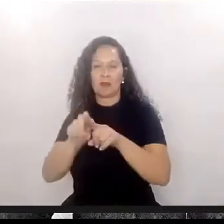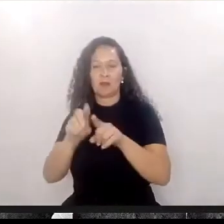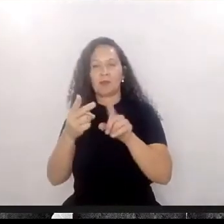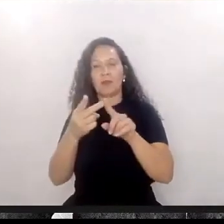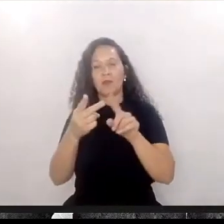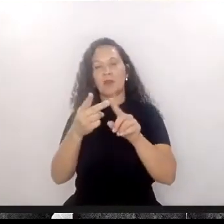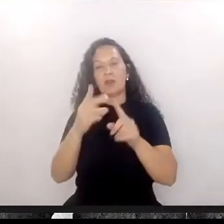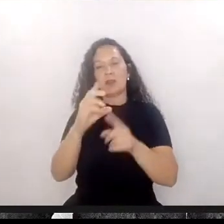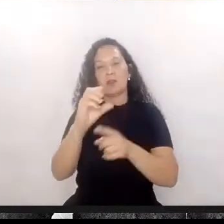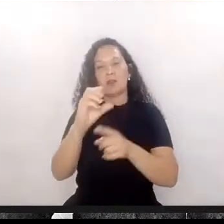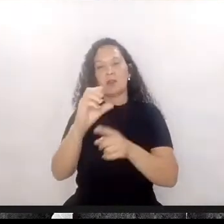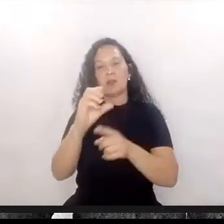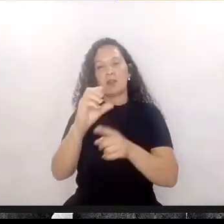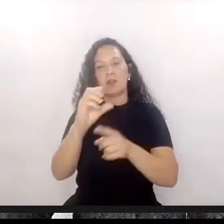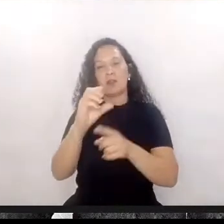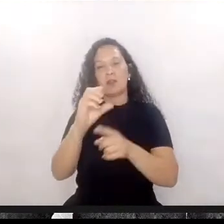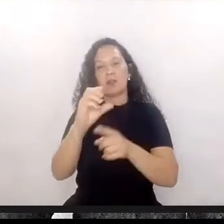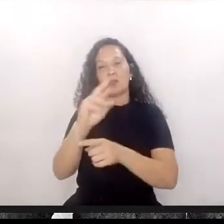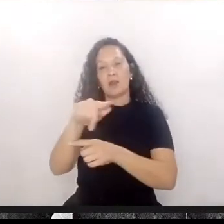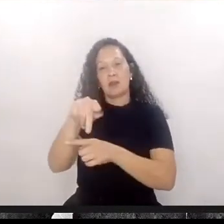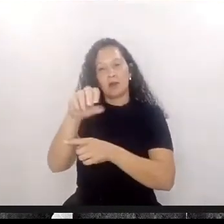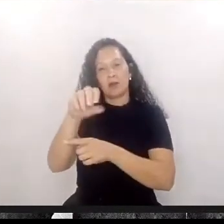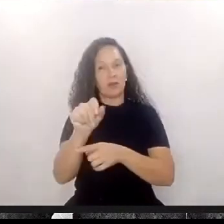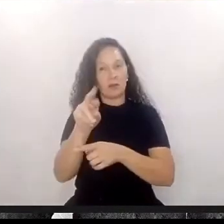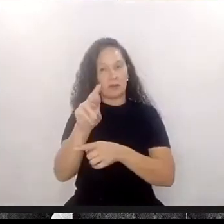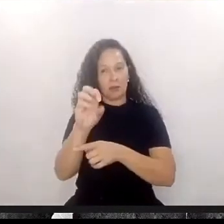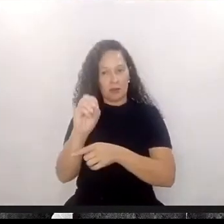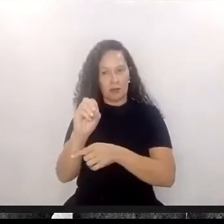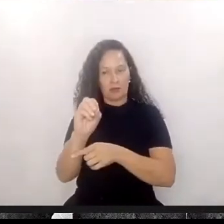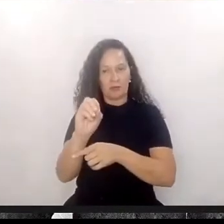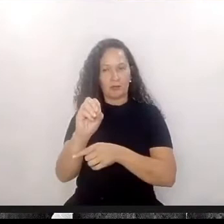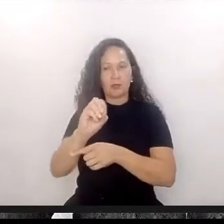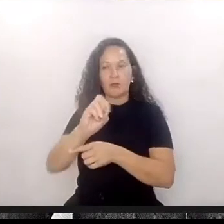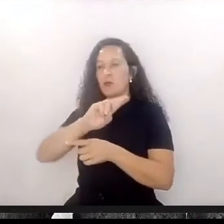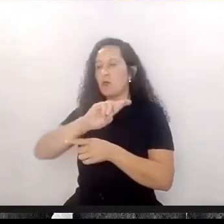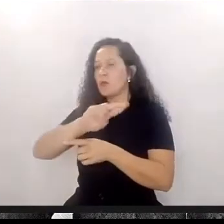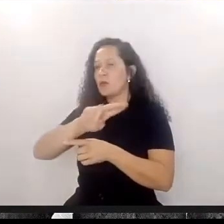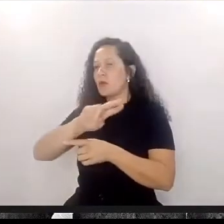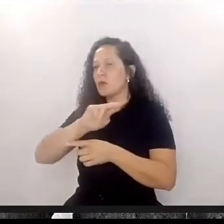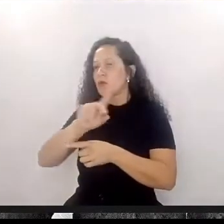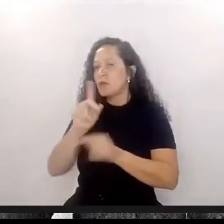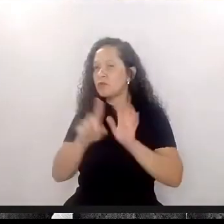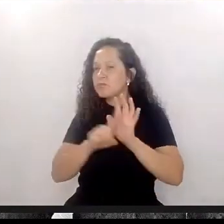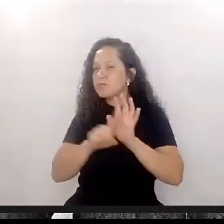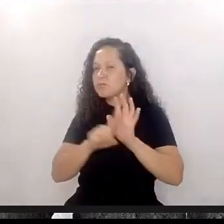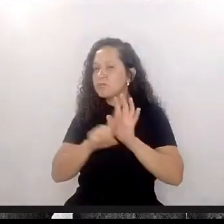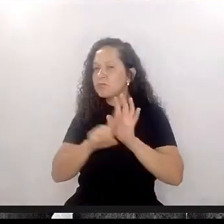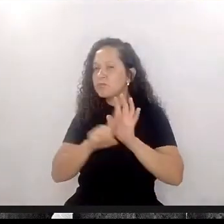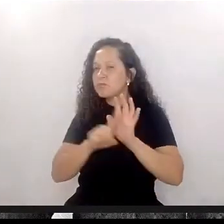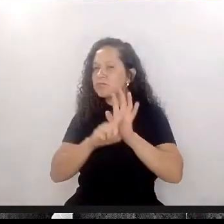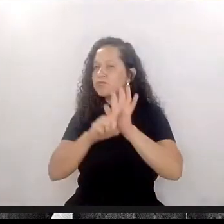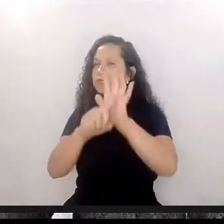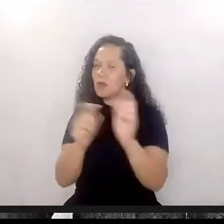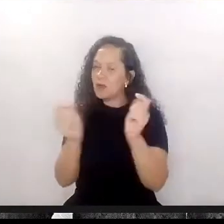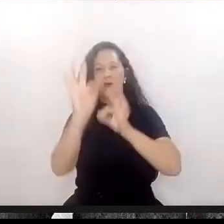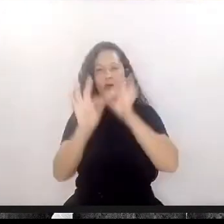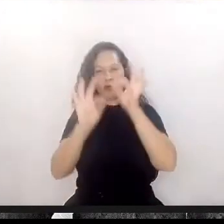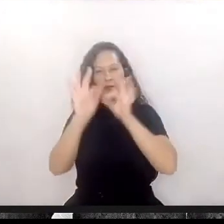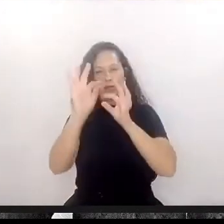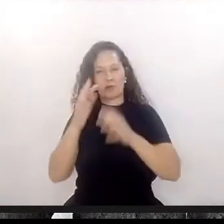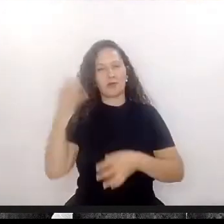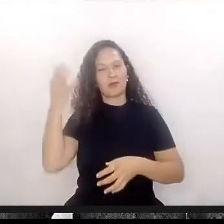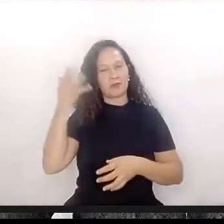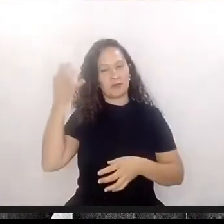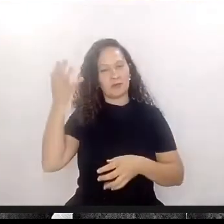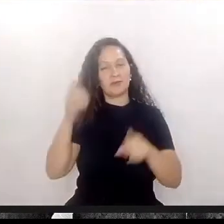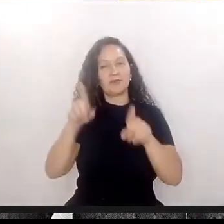Palazzo. Eles não só demonstraram a capacidade de organização do evento, como foram